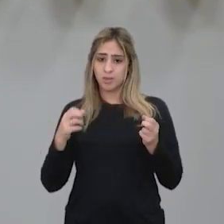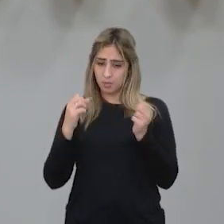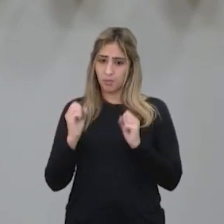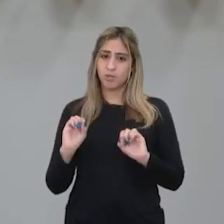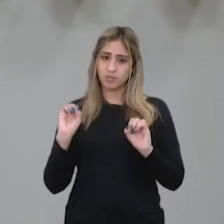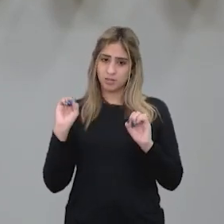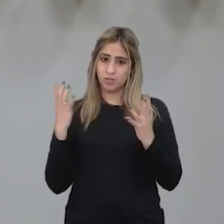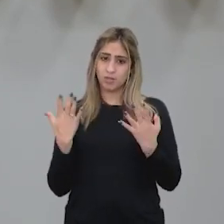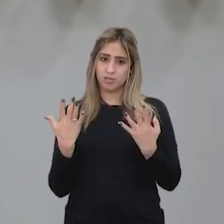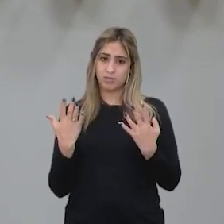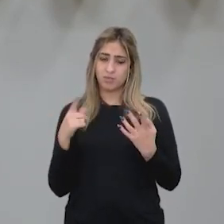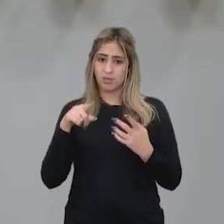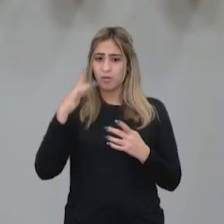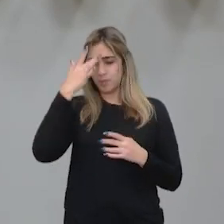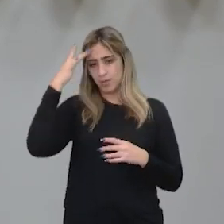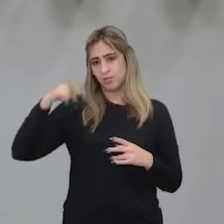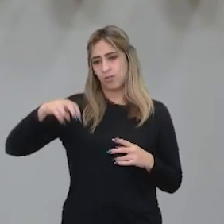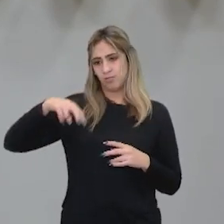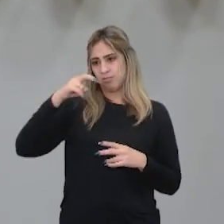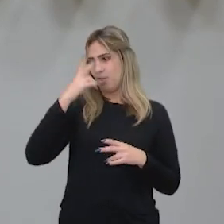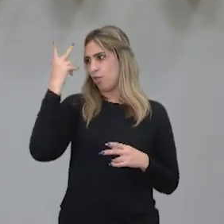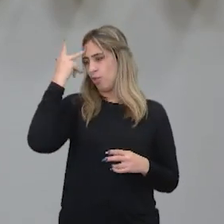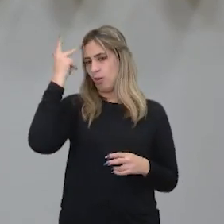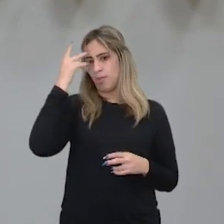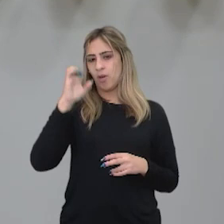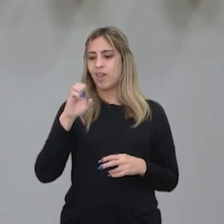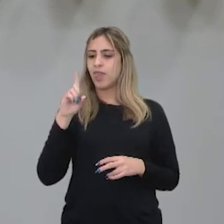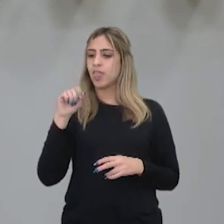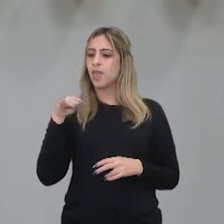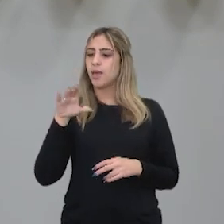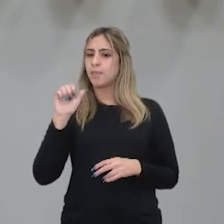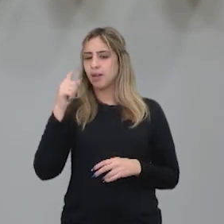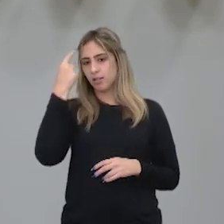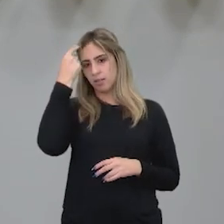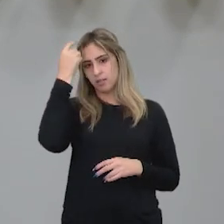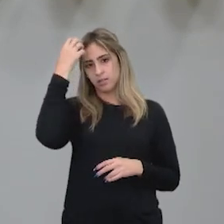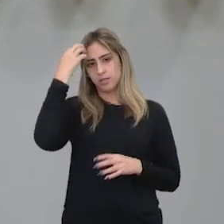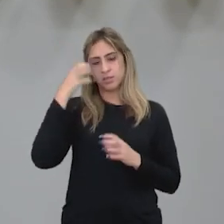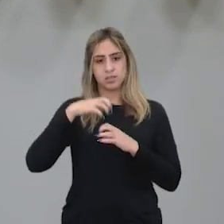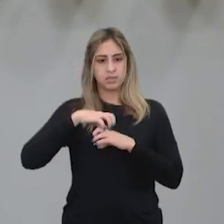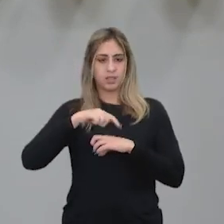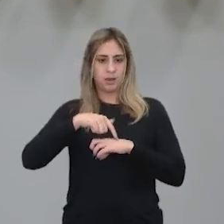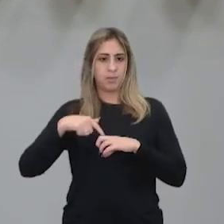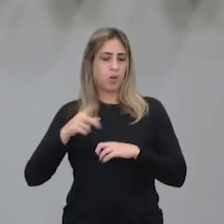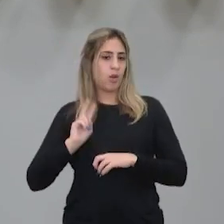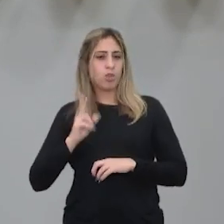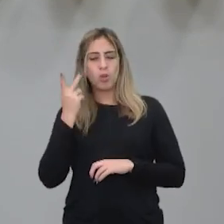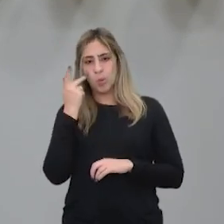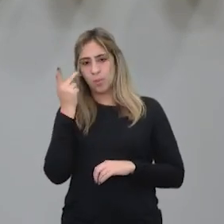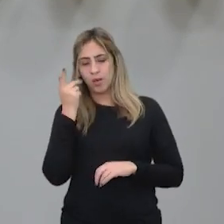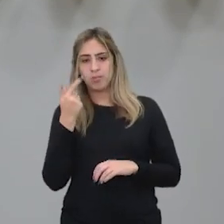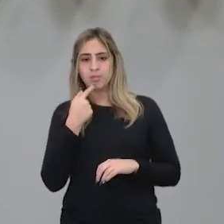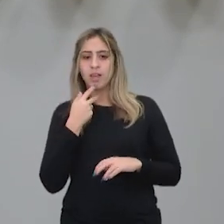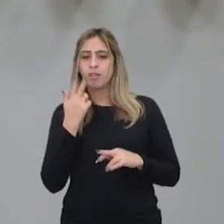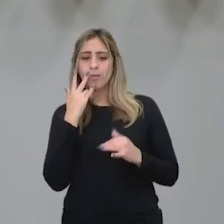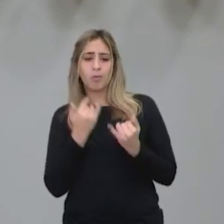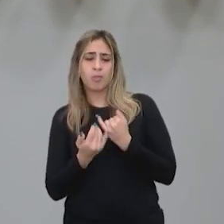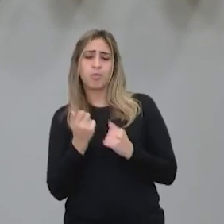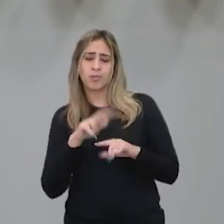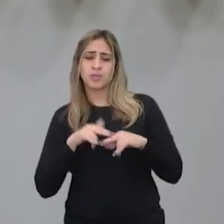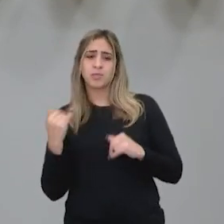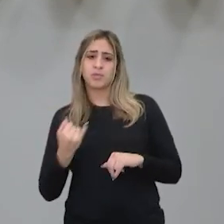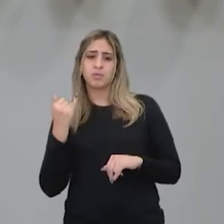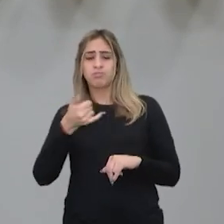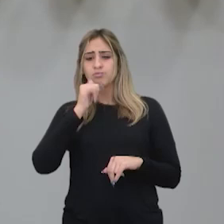acontecer muitas vezes com o pessoal, tá, gente? Colocando. Então não é que vai acontecer sempre, mas é comum e por isso que é importante tomar